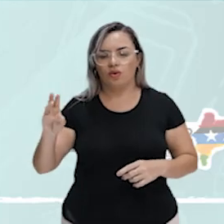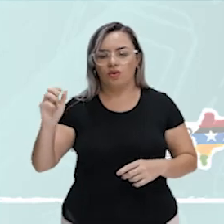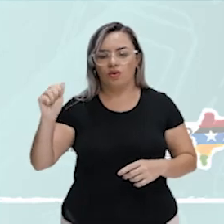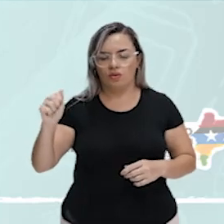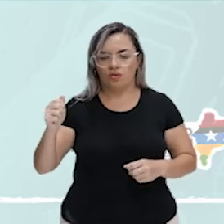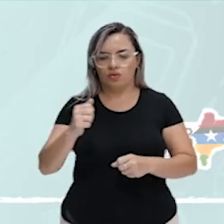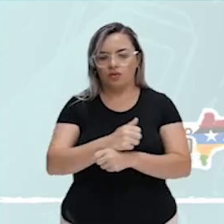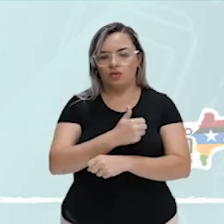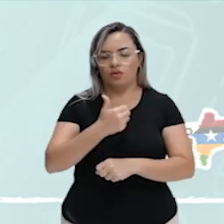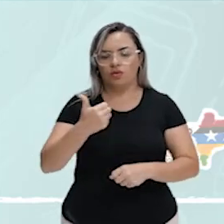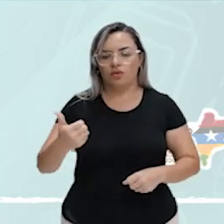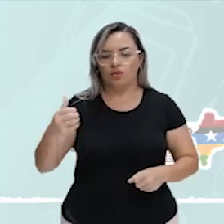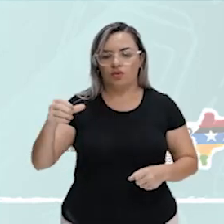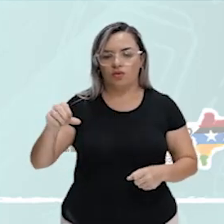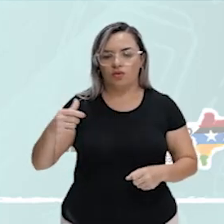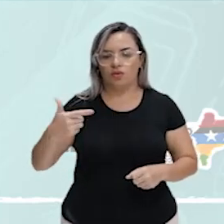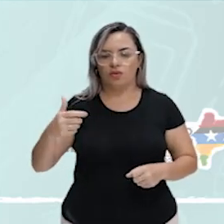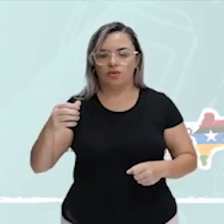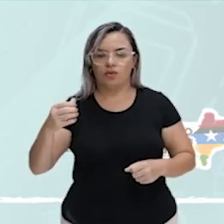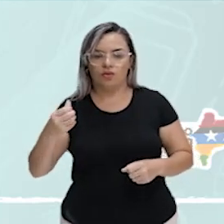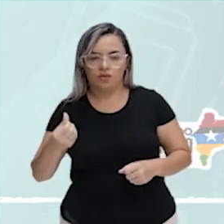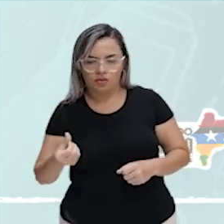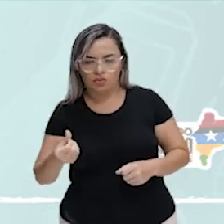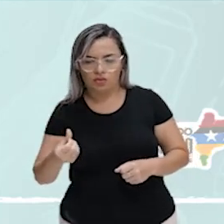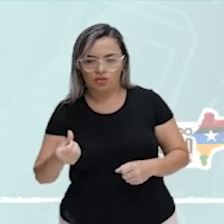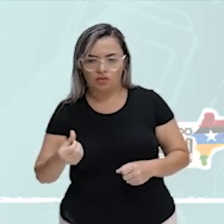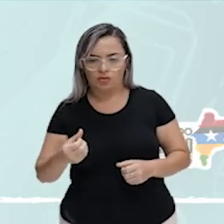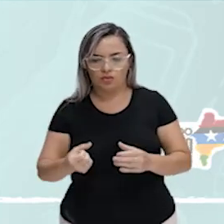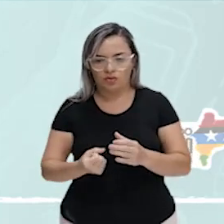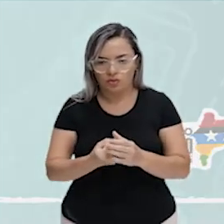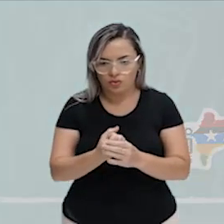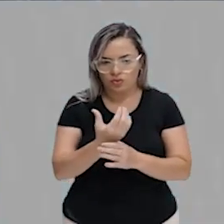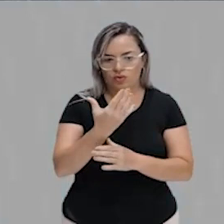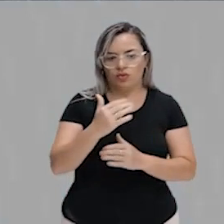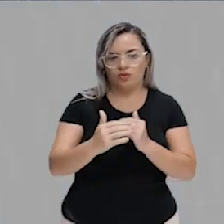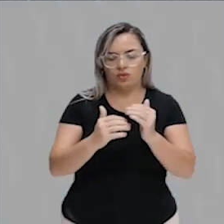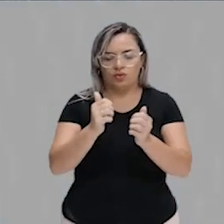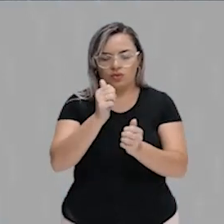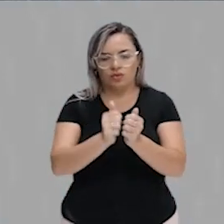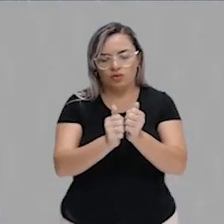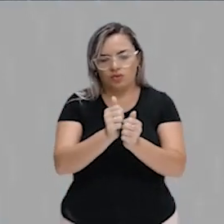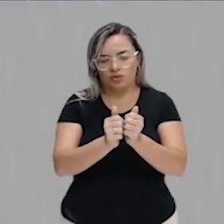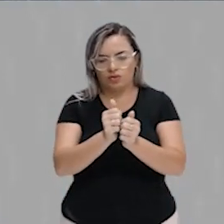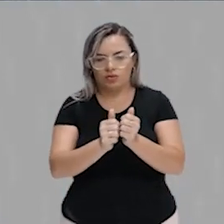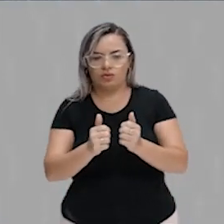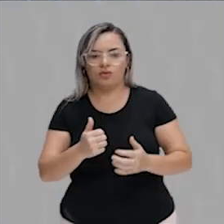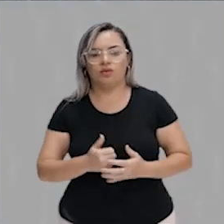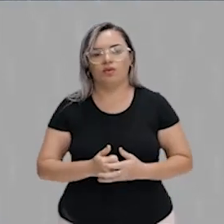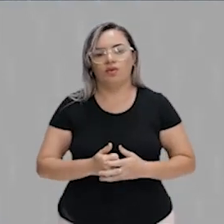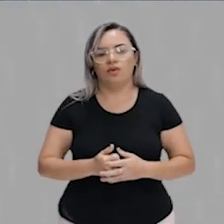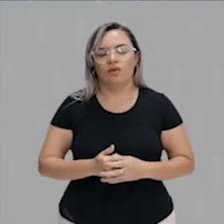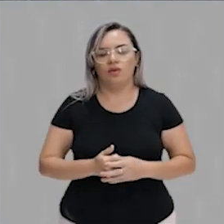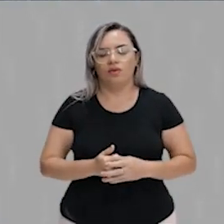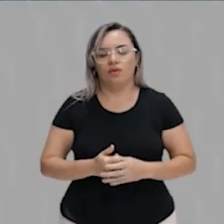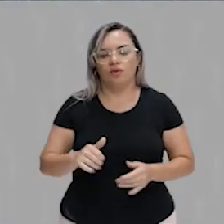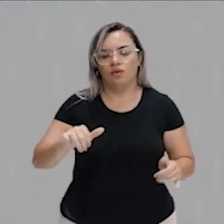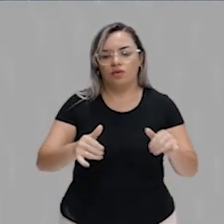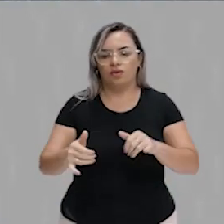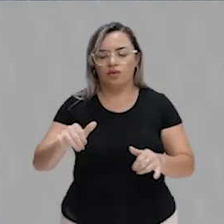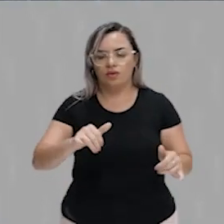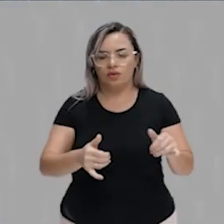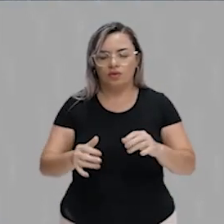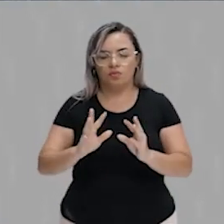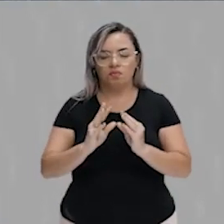esse fungo aqui, ó, Gibberella fujikoroi, foi o fungo que originou o nome dessa substância química, ok?